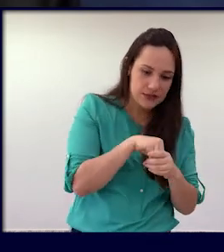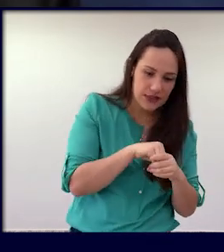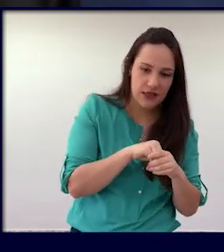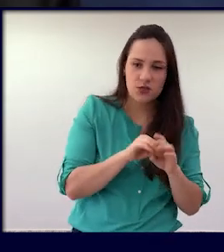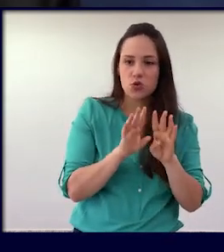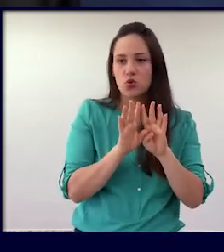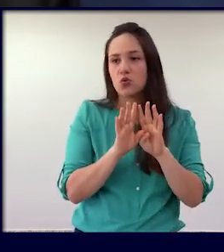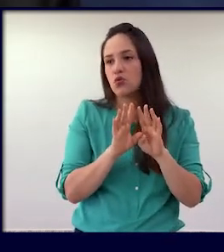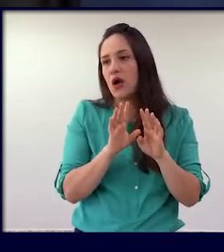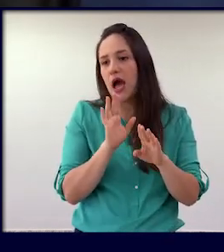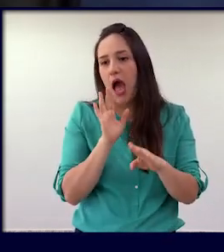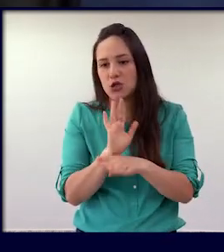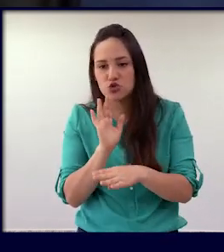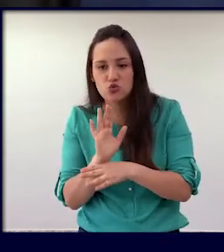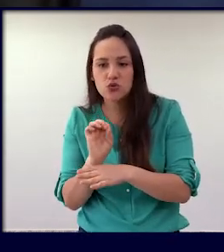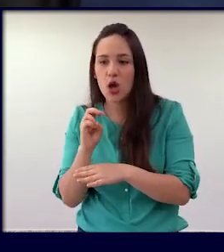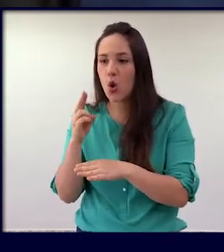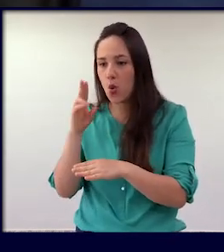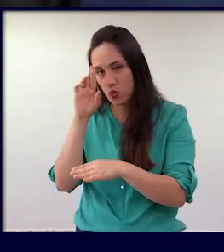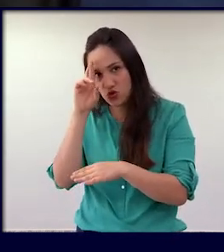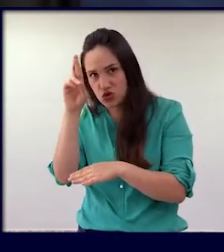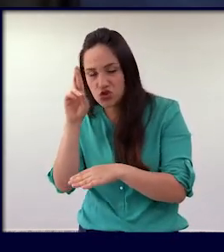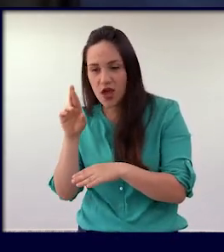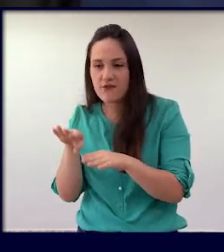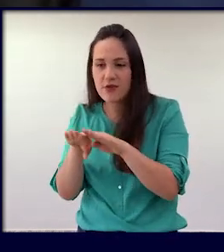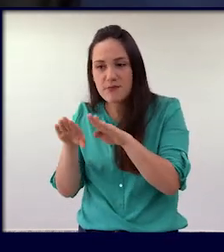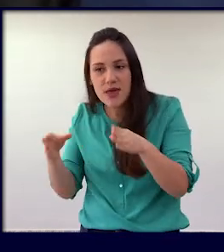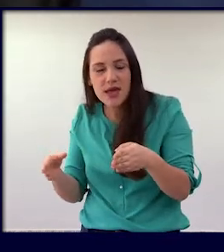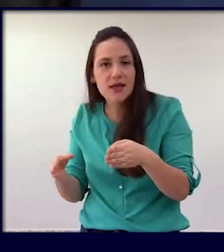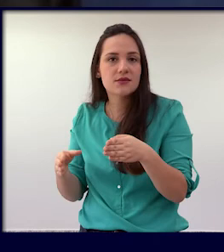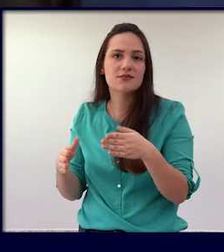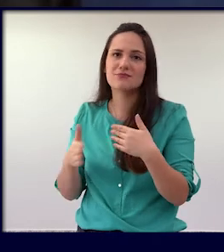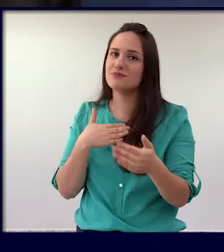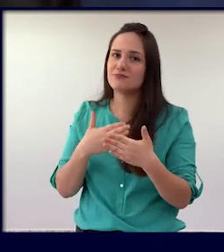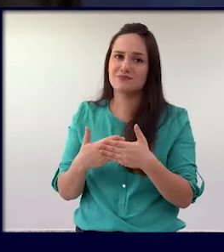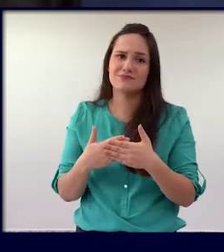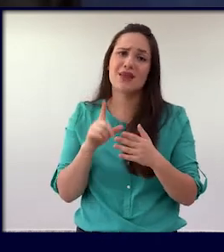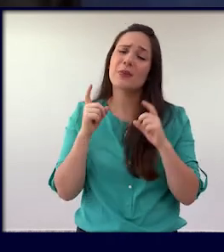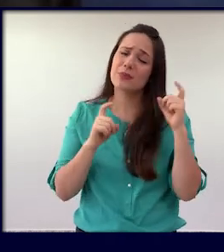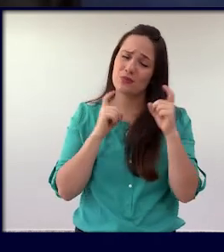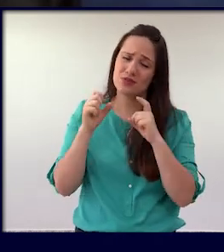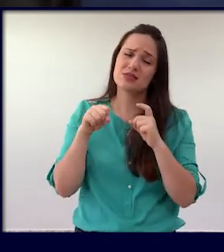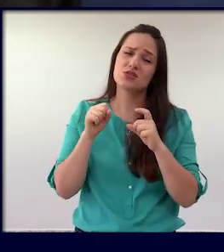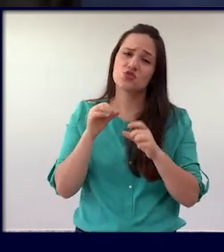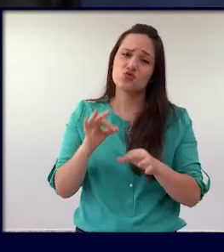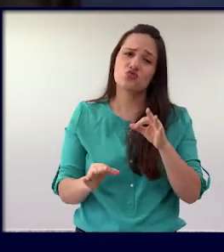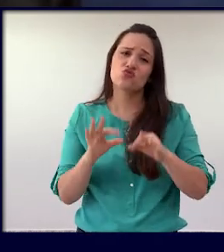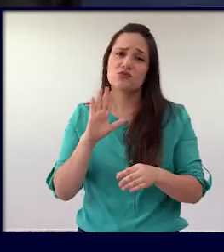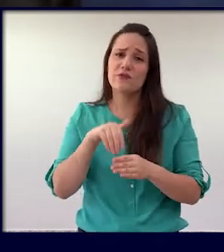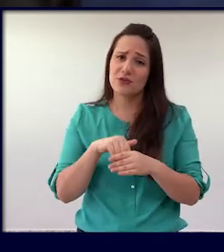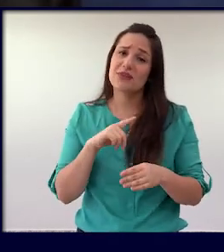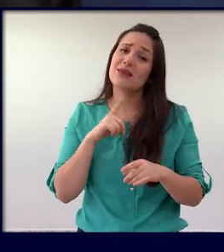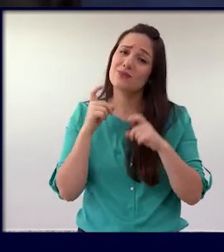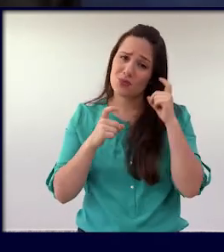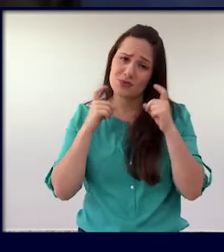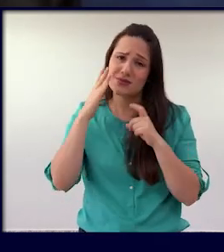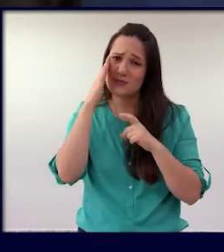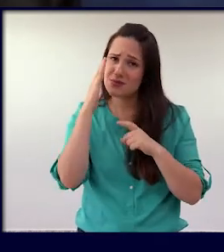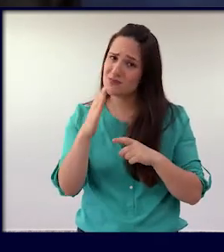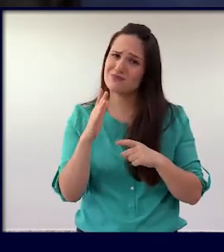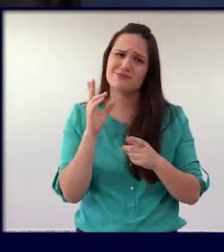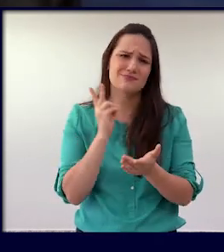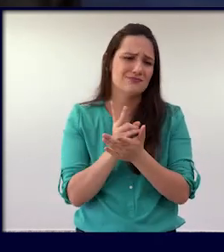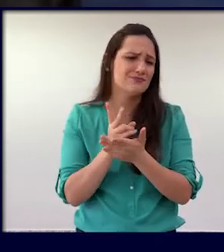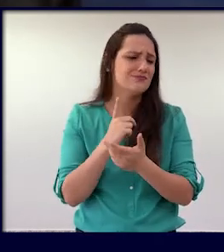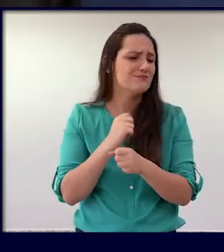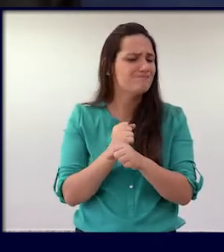os serventuários como os mesários e os auxiliares e até mesmo do eleitorado, essa é uma preocupação da Justiça Eleitoral.